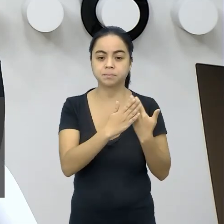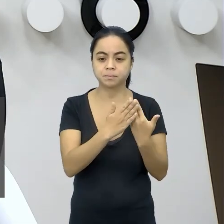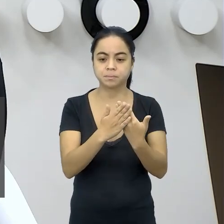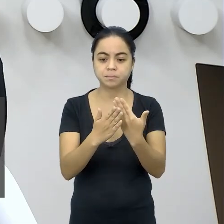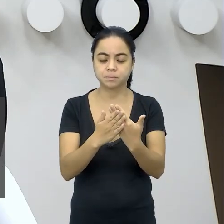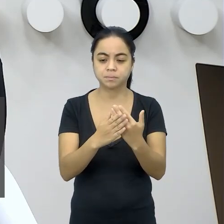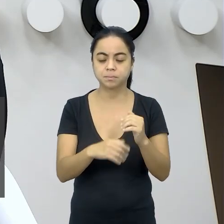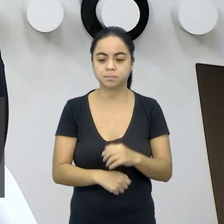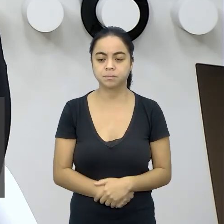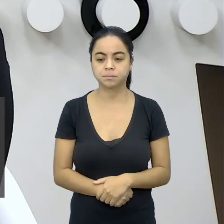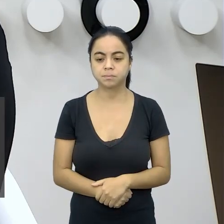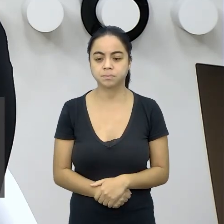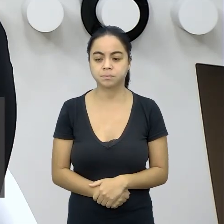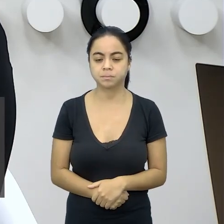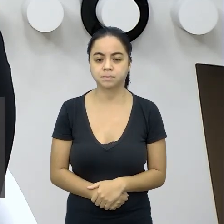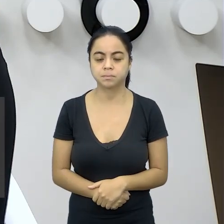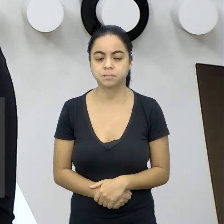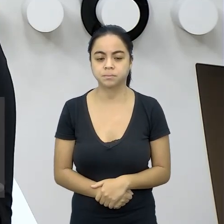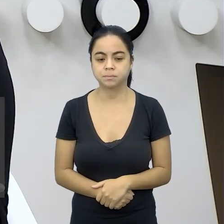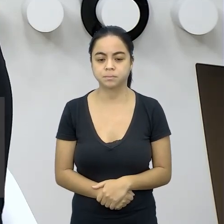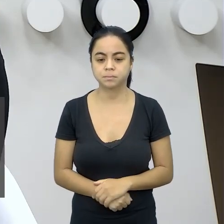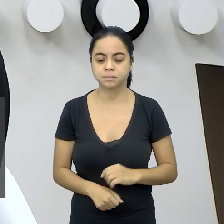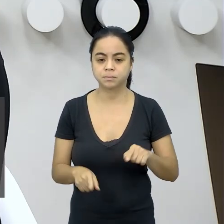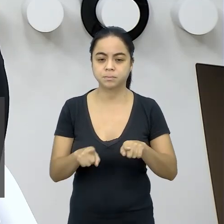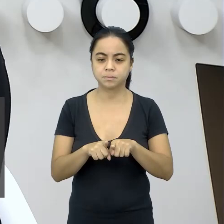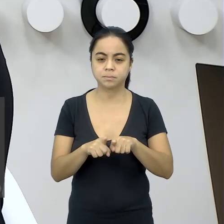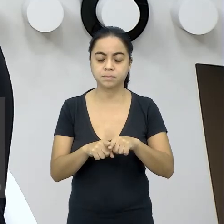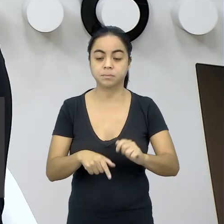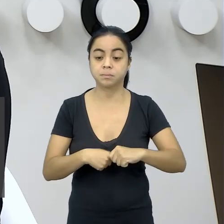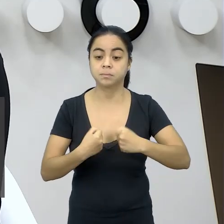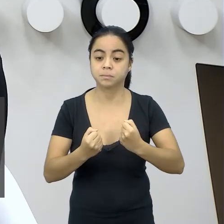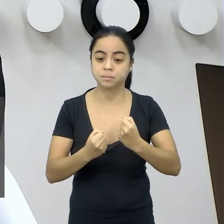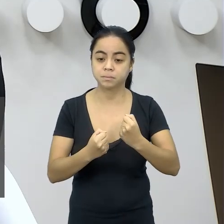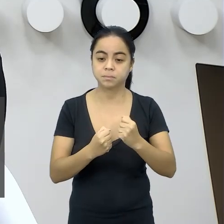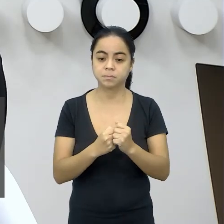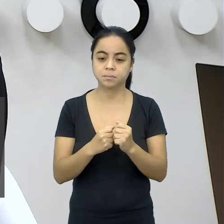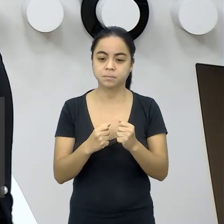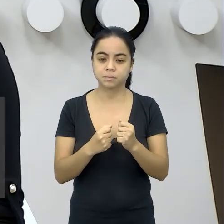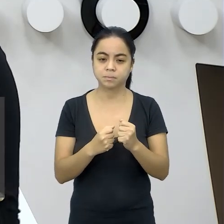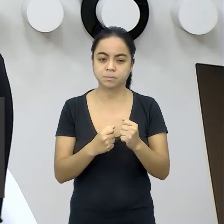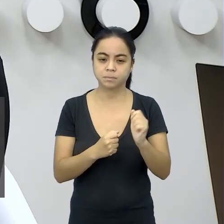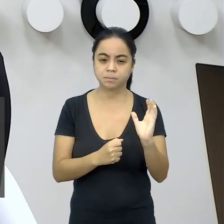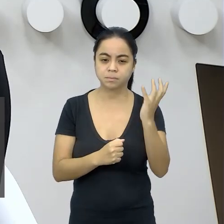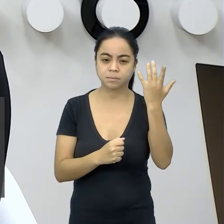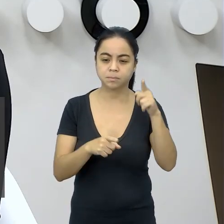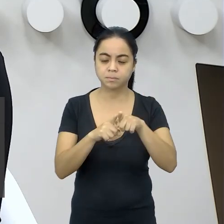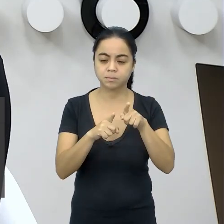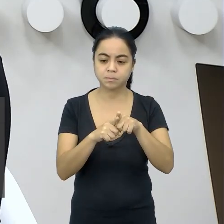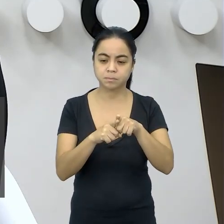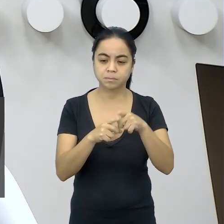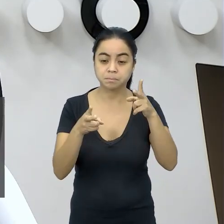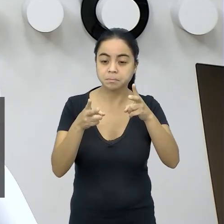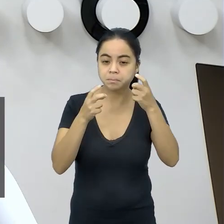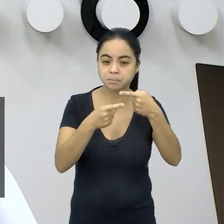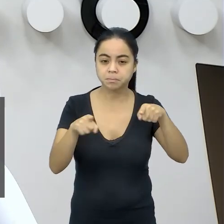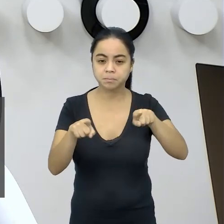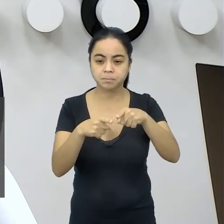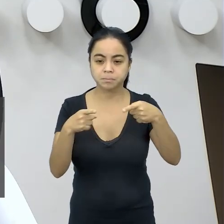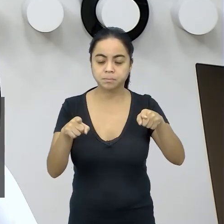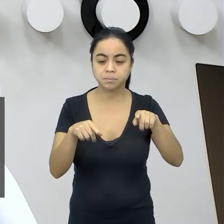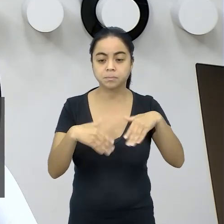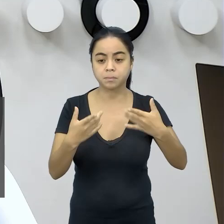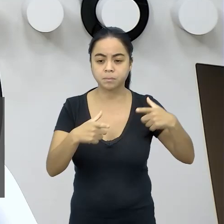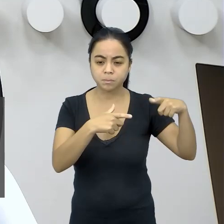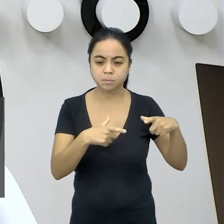eixo estruturante, né? Enfrentando também situações como até mesmo o destaque da própria música, né? As demandas locais